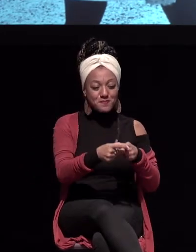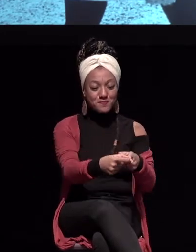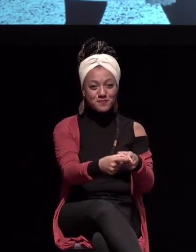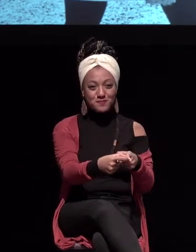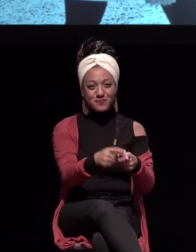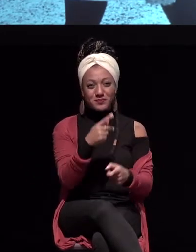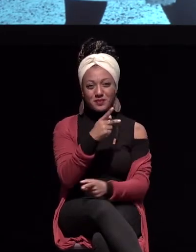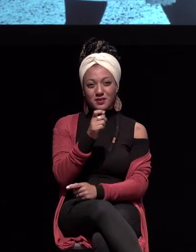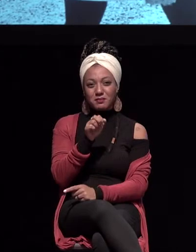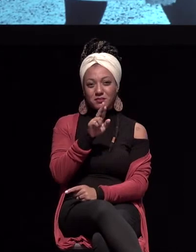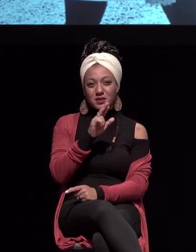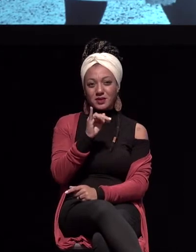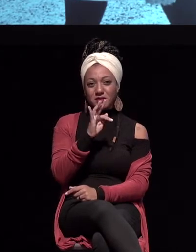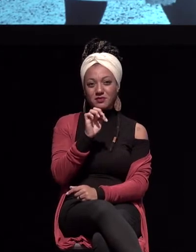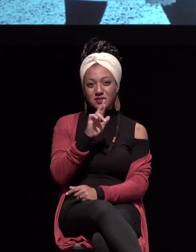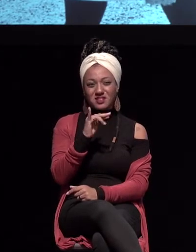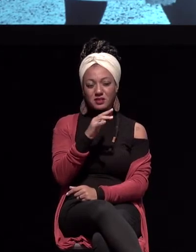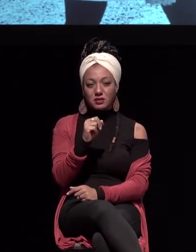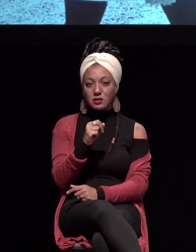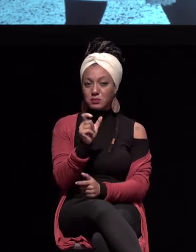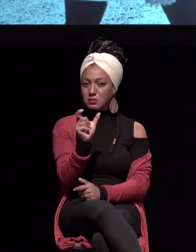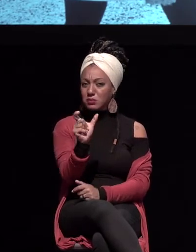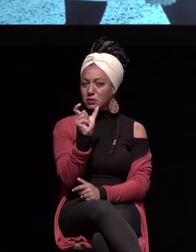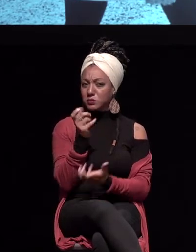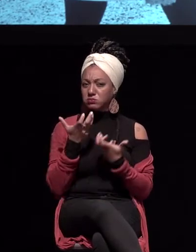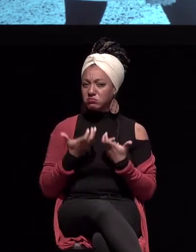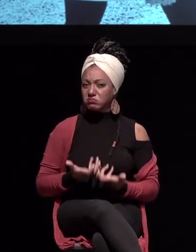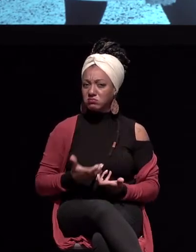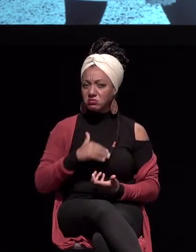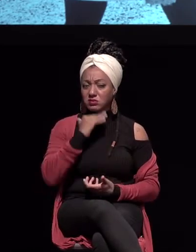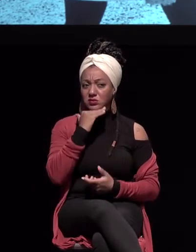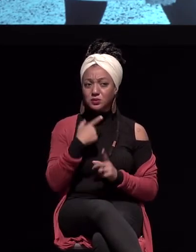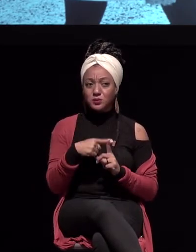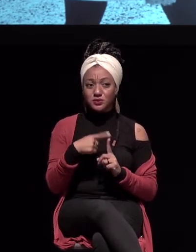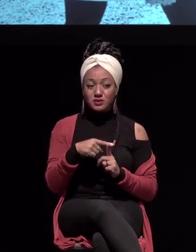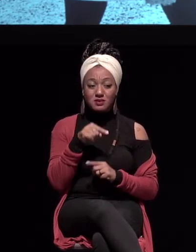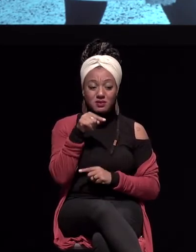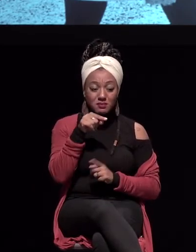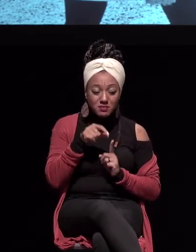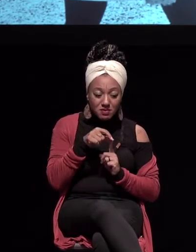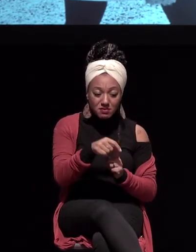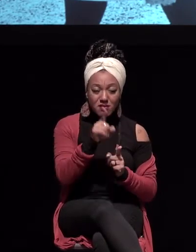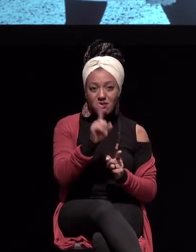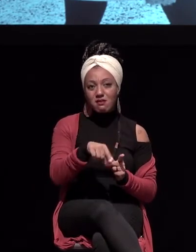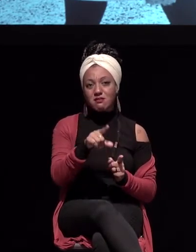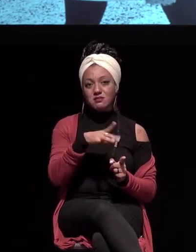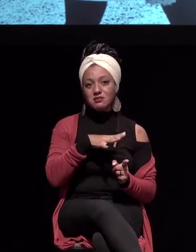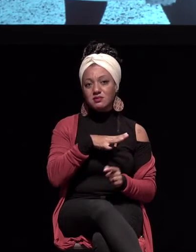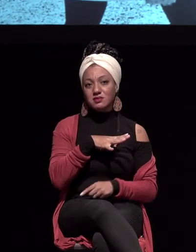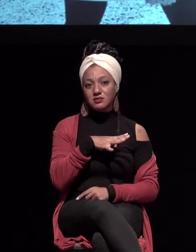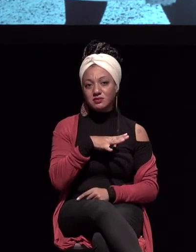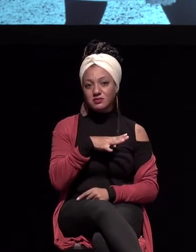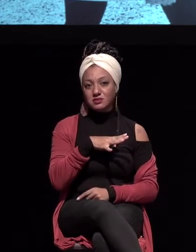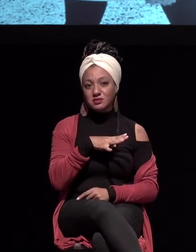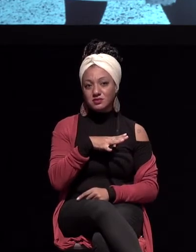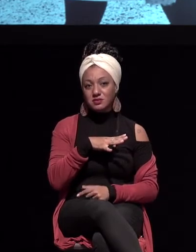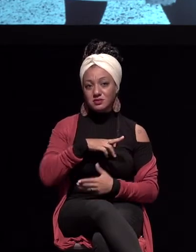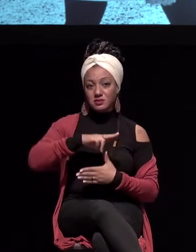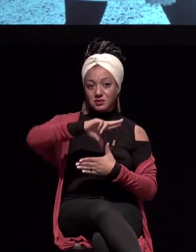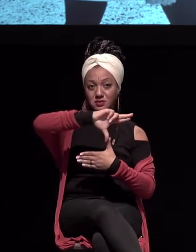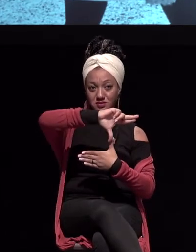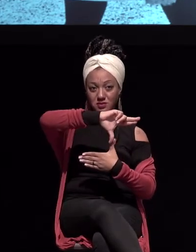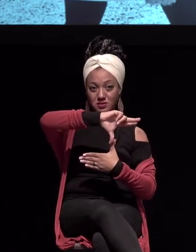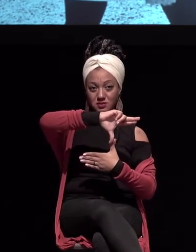me cansa um pouco, porque é mais uma parte da cidade. Então, se estamos na América Latina, somos todos